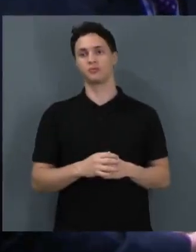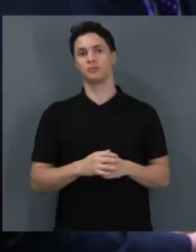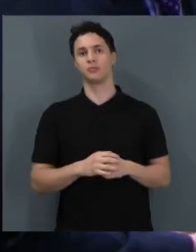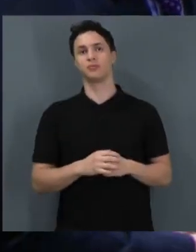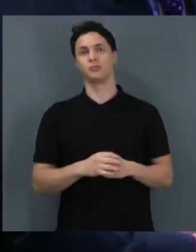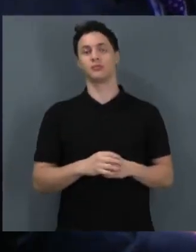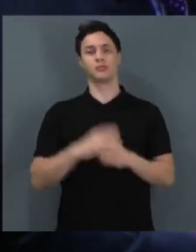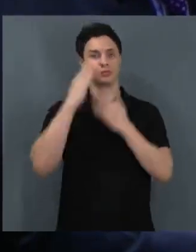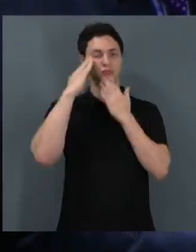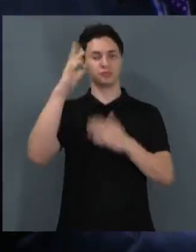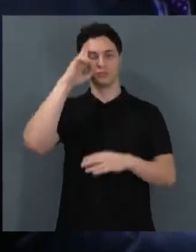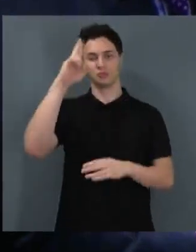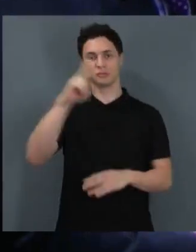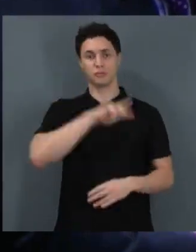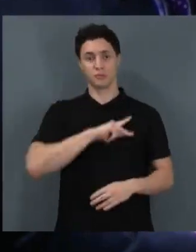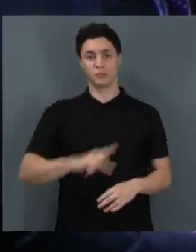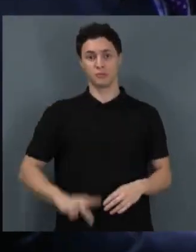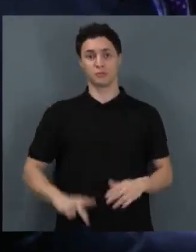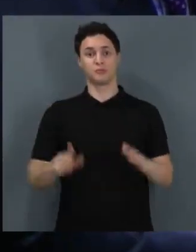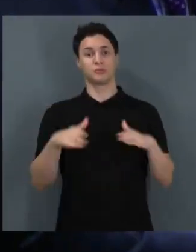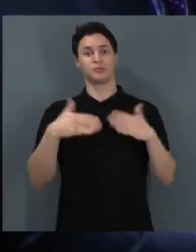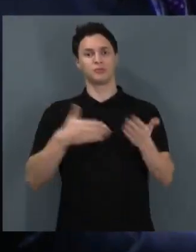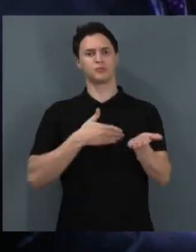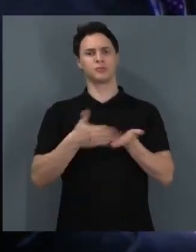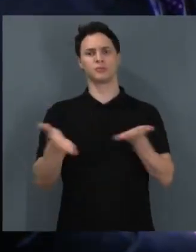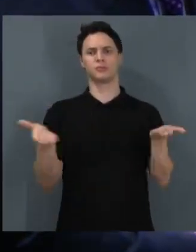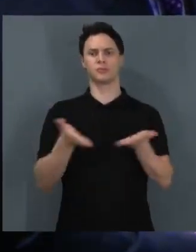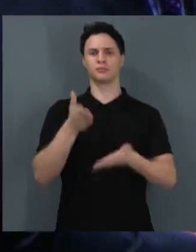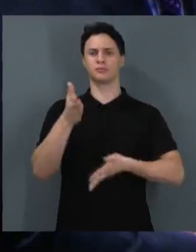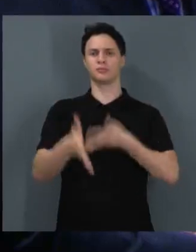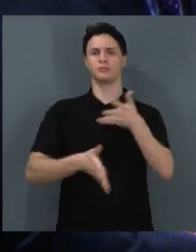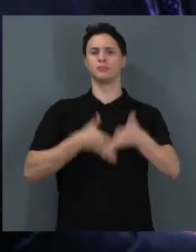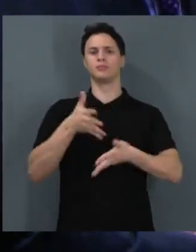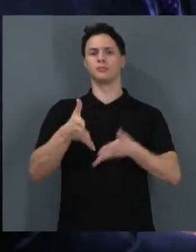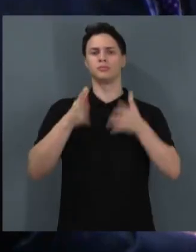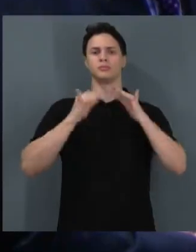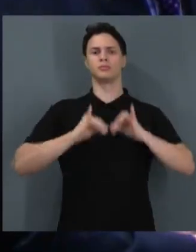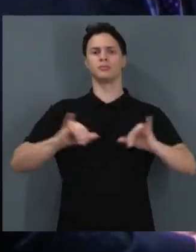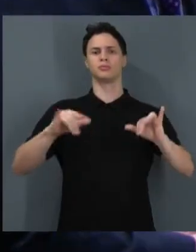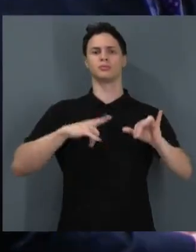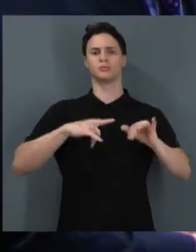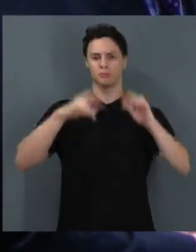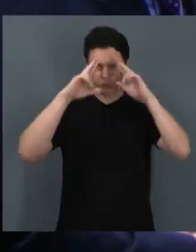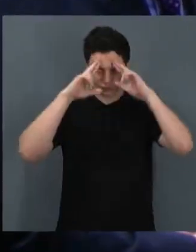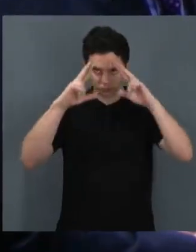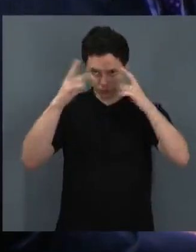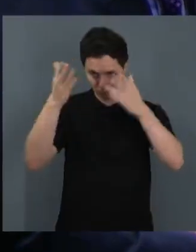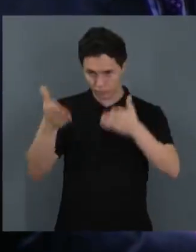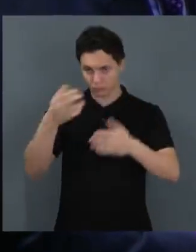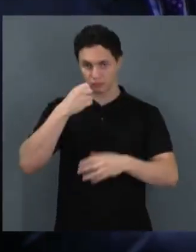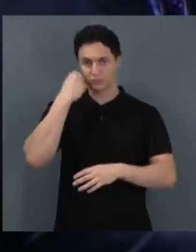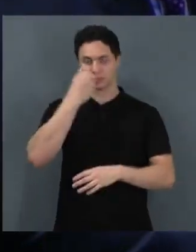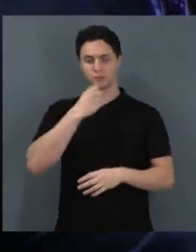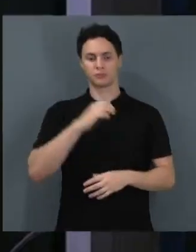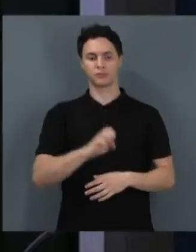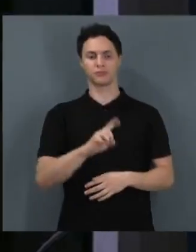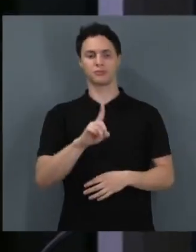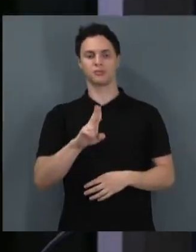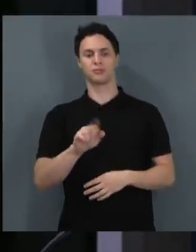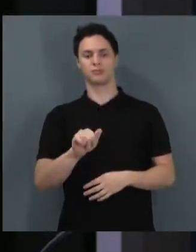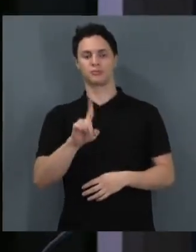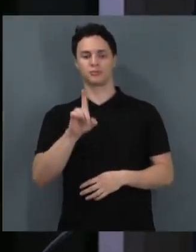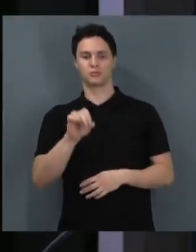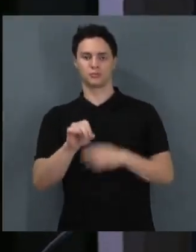Obrigado, senhor presidente. Eu começo a minha fala fazendo as devidas vênias ao nosso relator, o senador Eduardo,